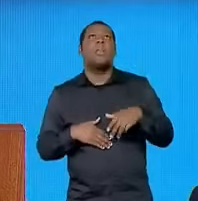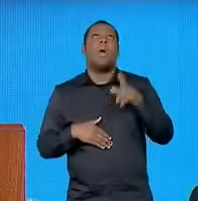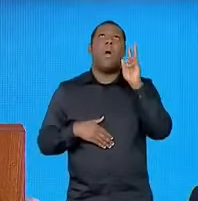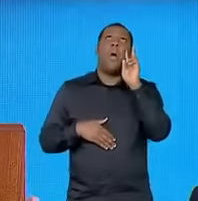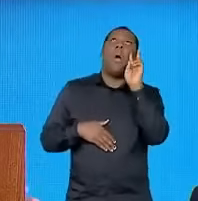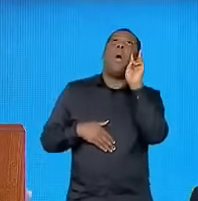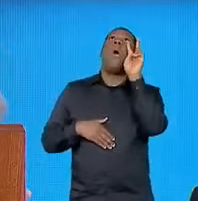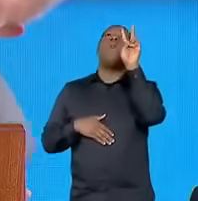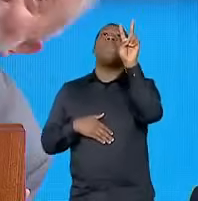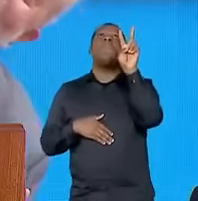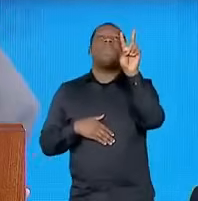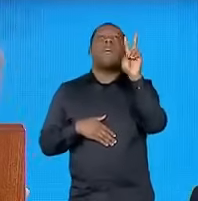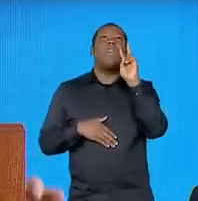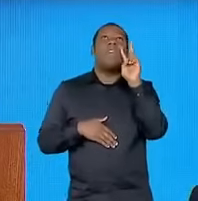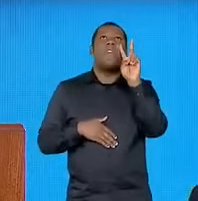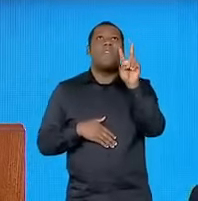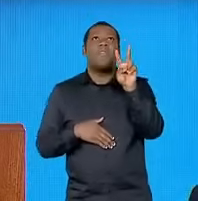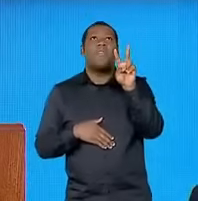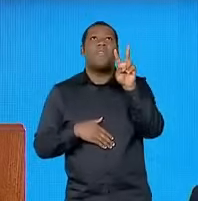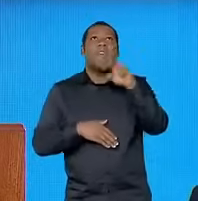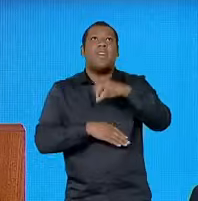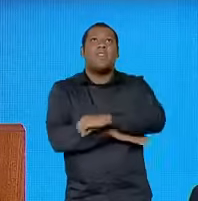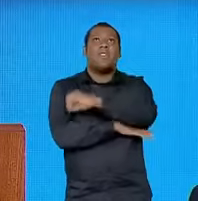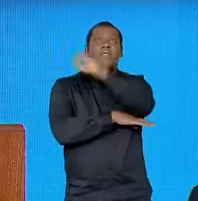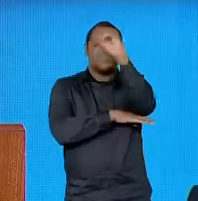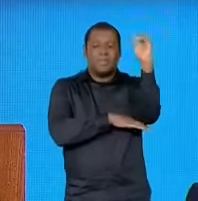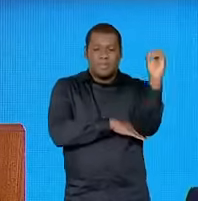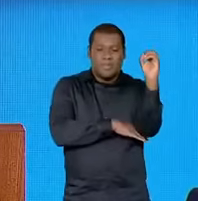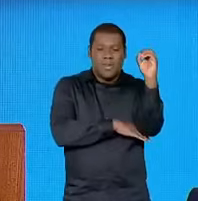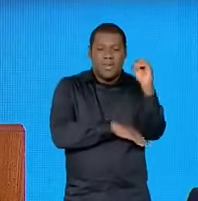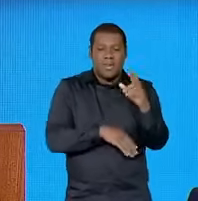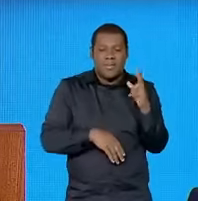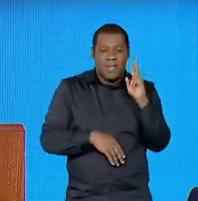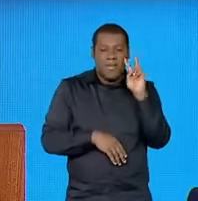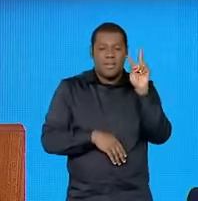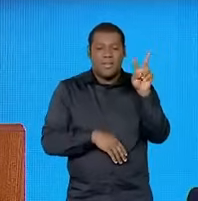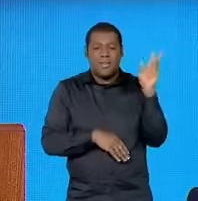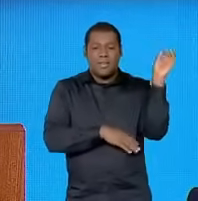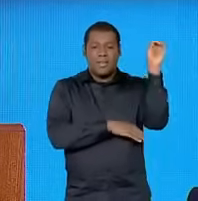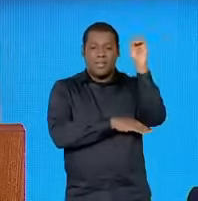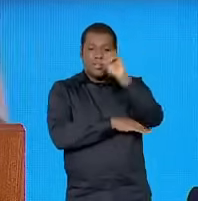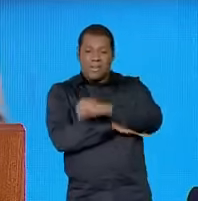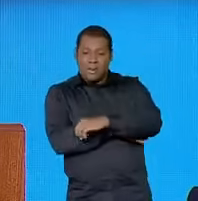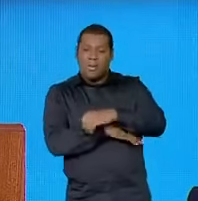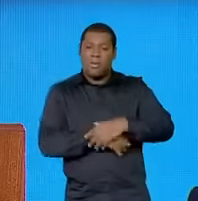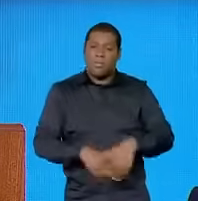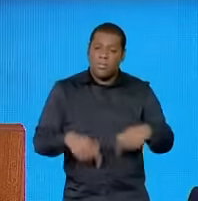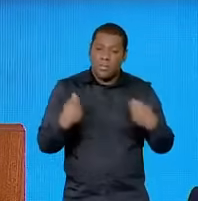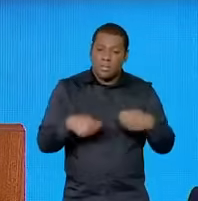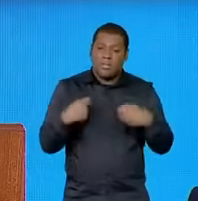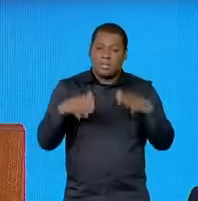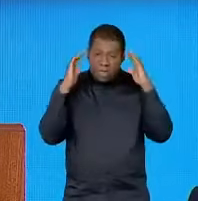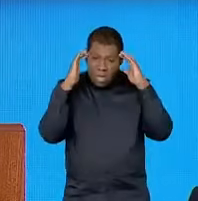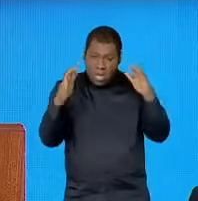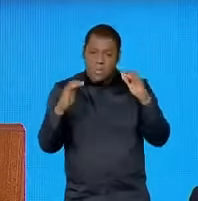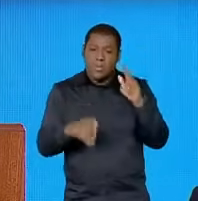o pescoço para ver a praia, porque não é de frente para o mar. Mas é preciso respeito. E